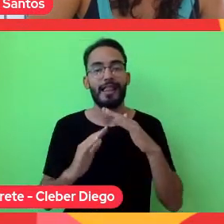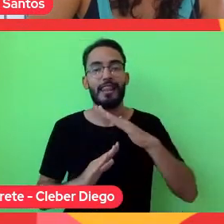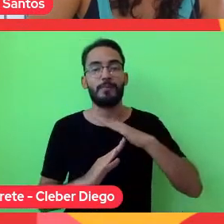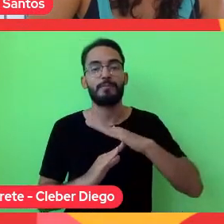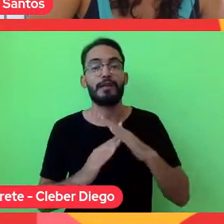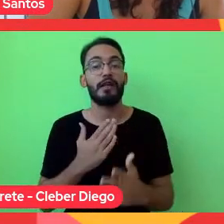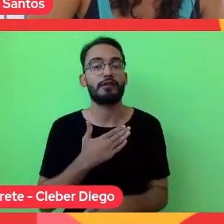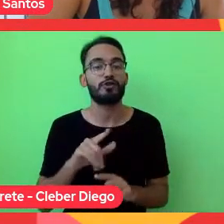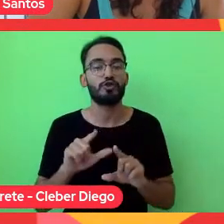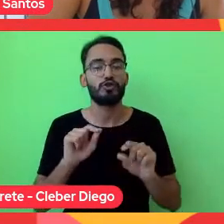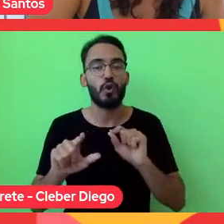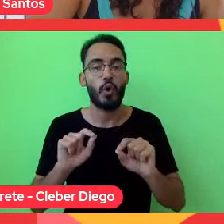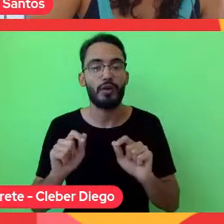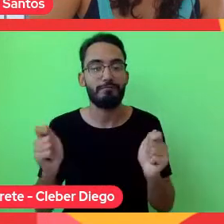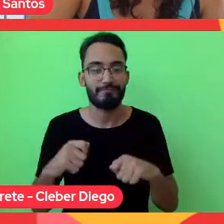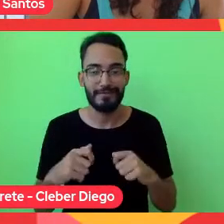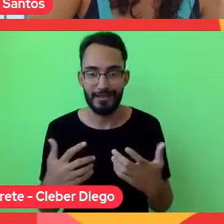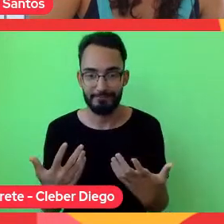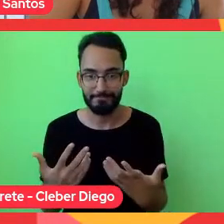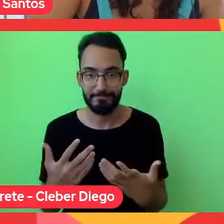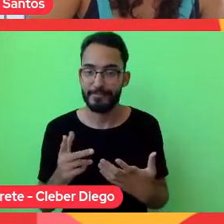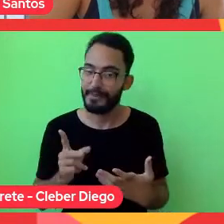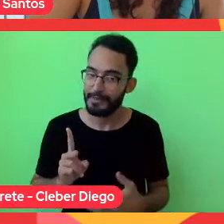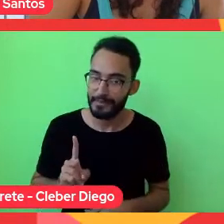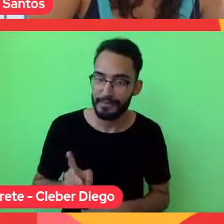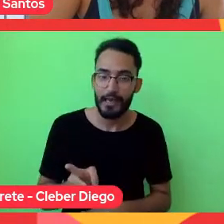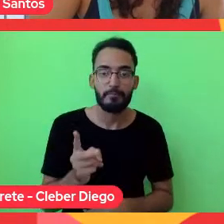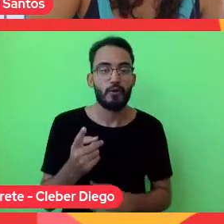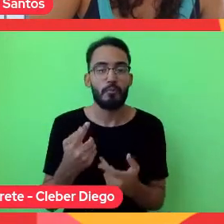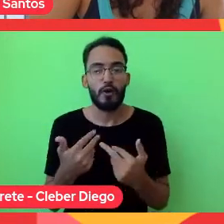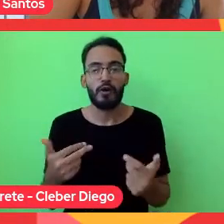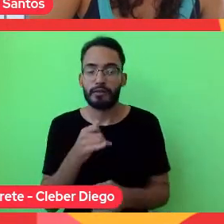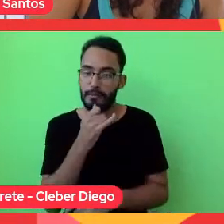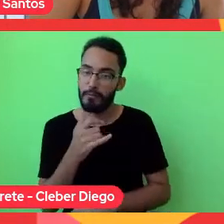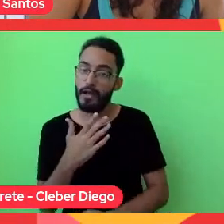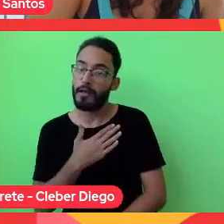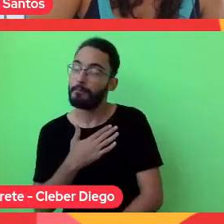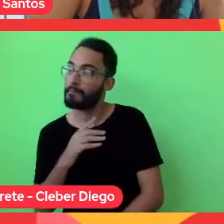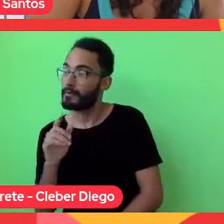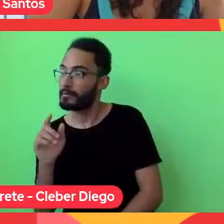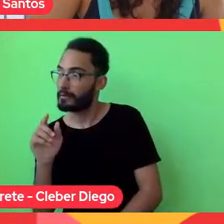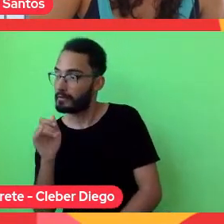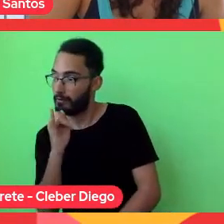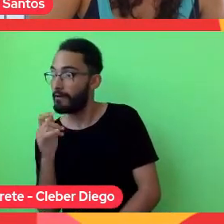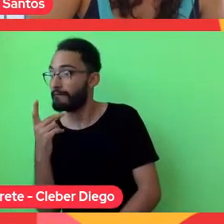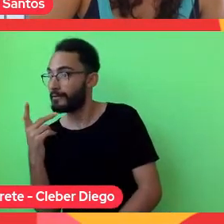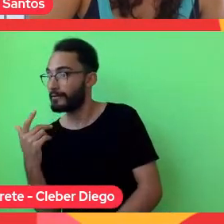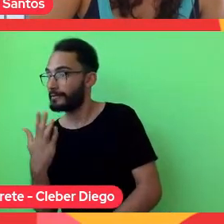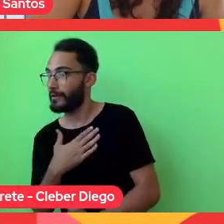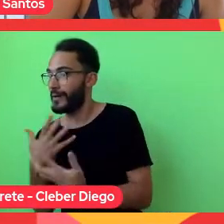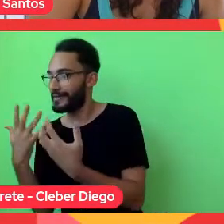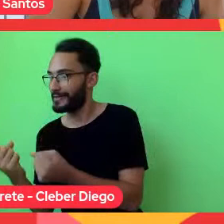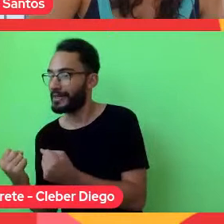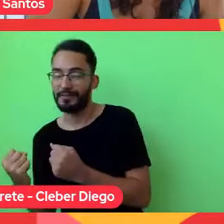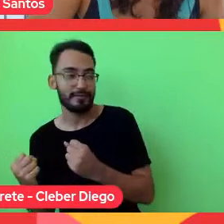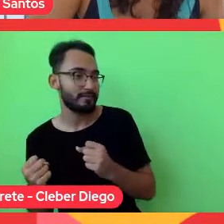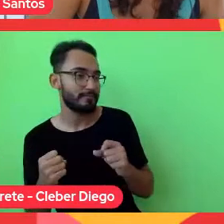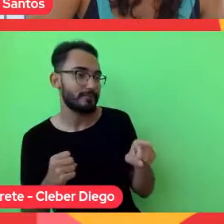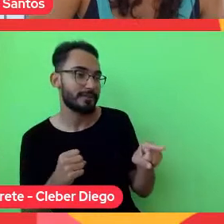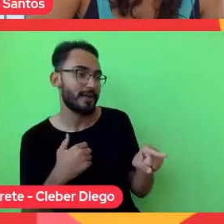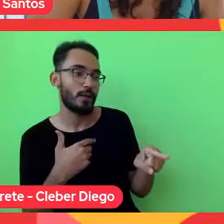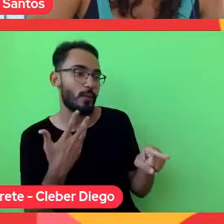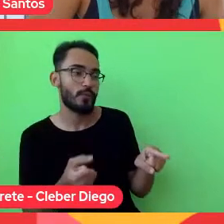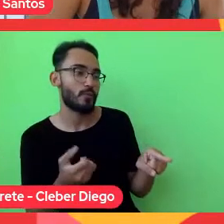escolhas, né? Porque claro que você fala sim para uma coisa, necessariamente você está falando não para outras também, né? Então, acho que limite é uma coisa legal